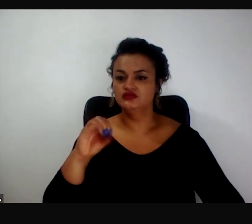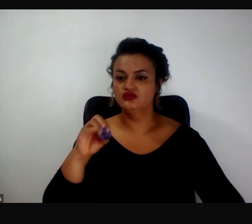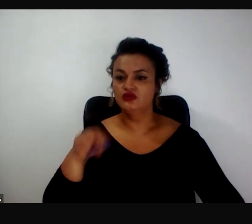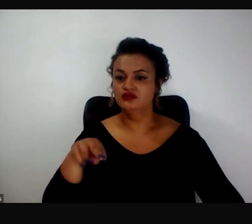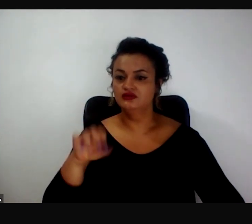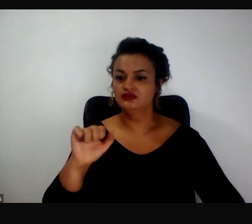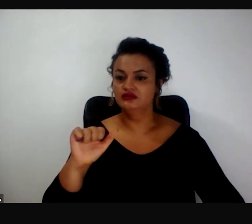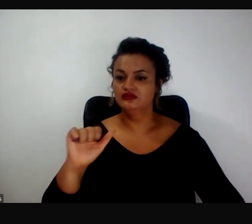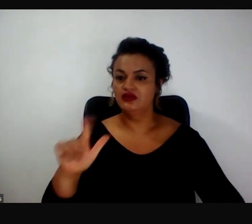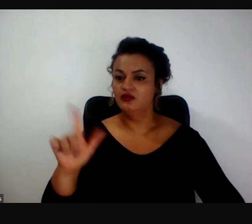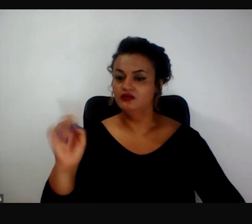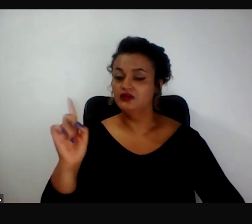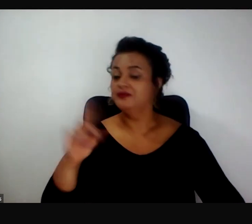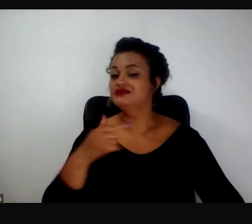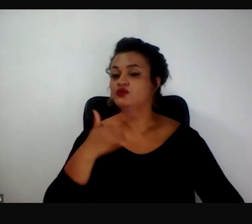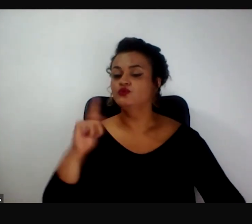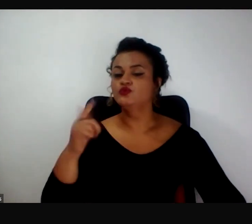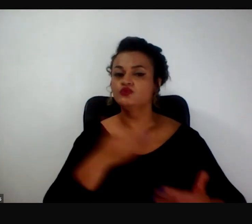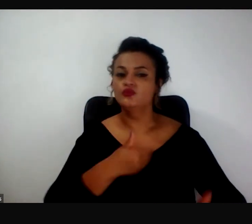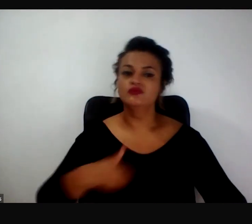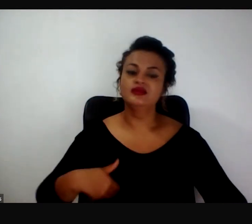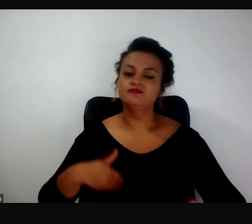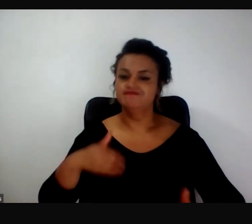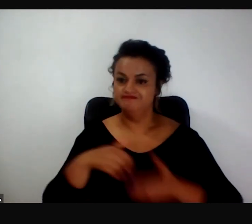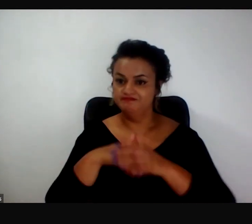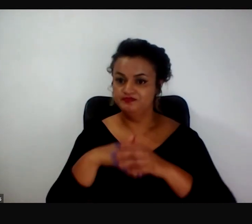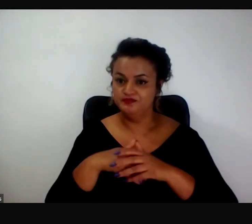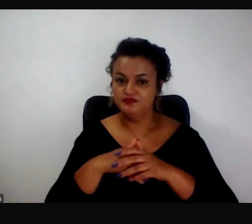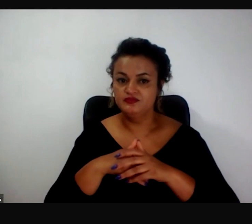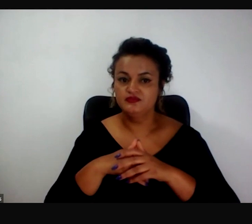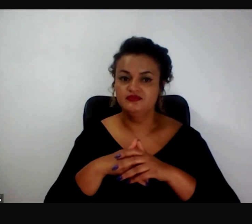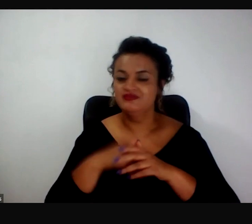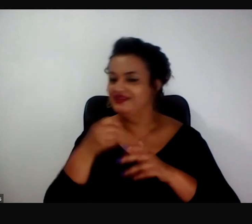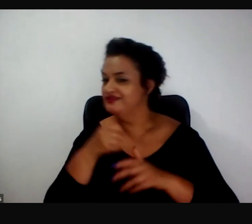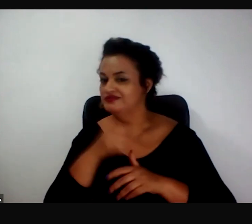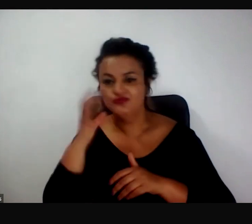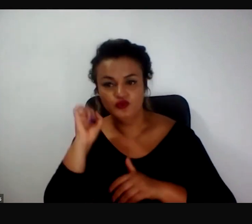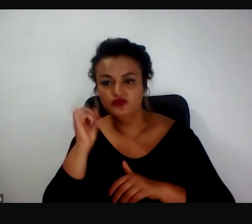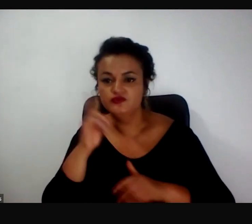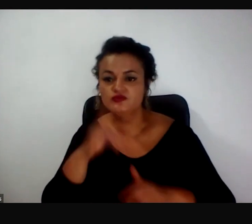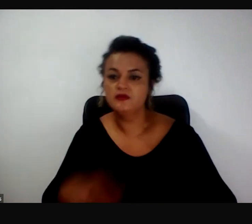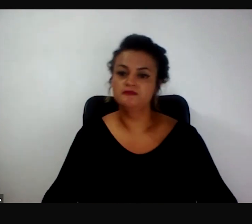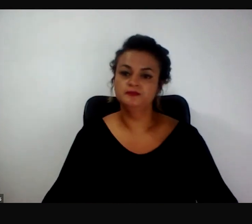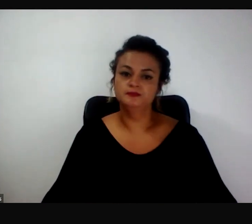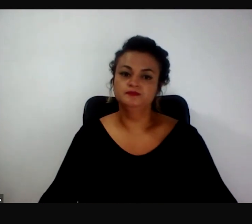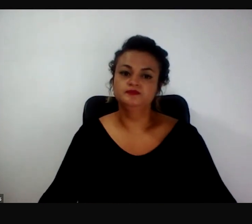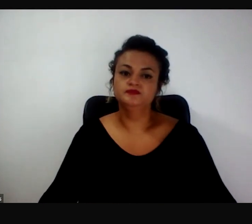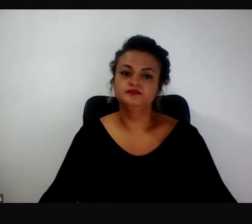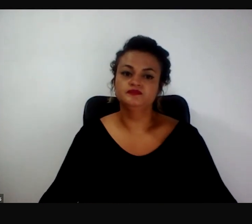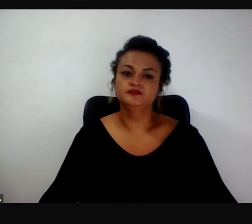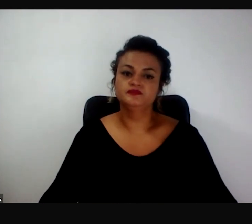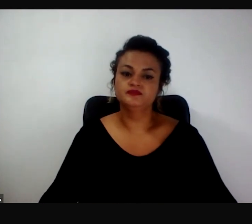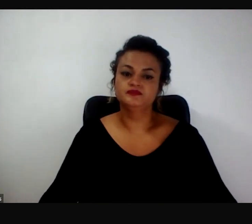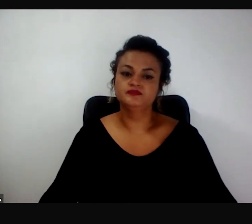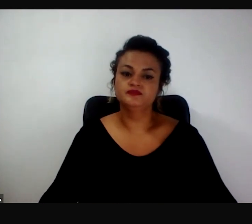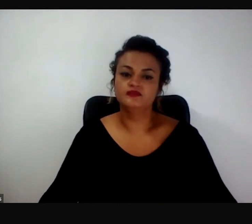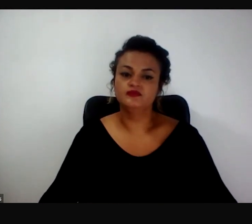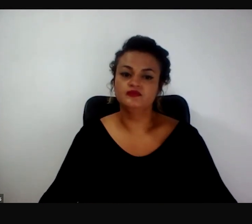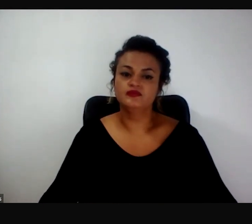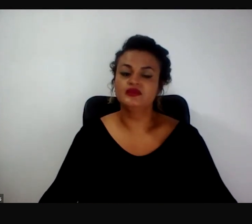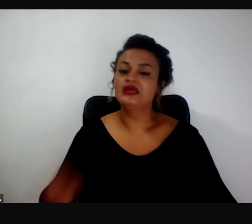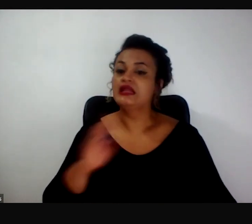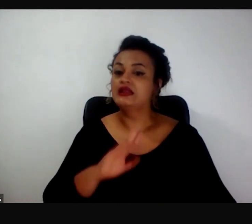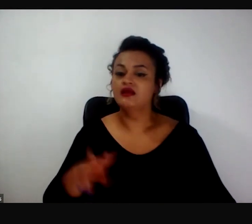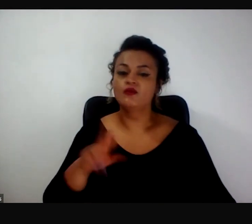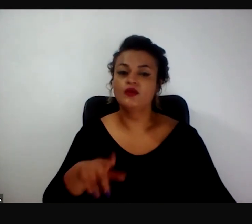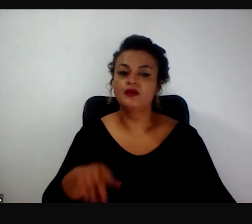tribunal com funções mais governativas, mais da organização que de outra maneira. Não é constituído como